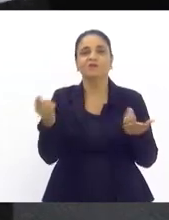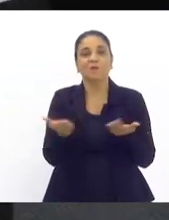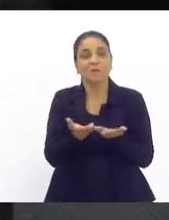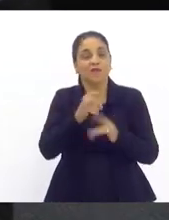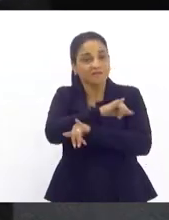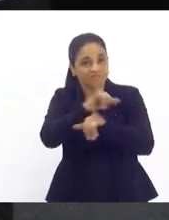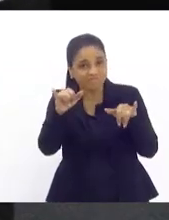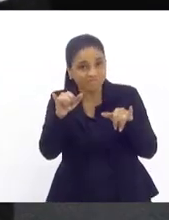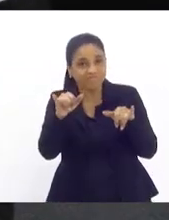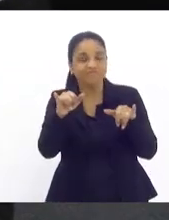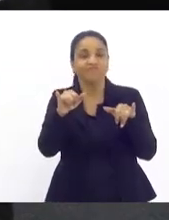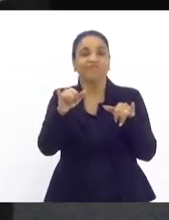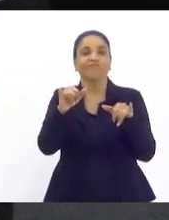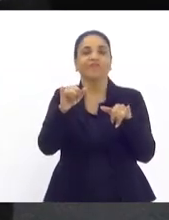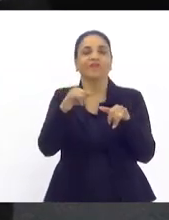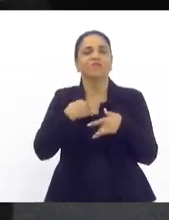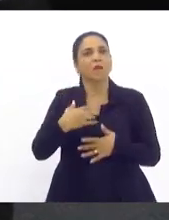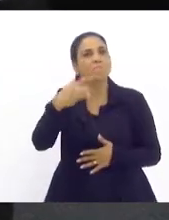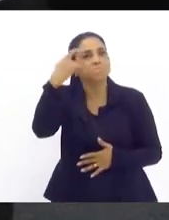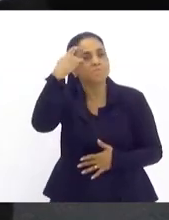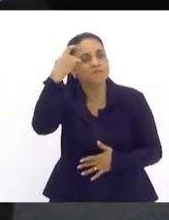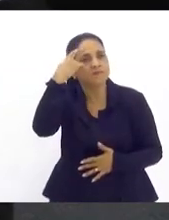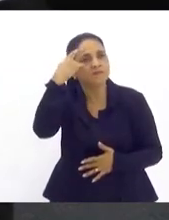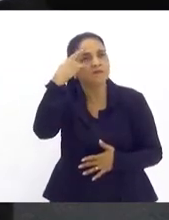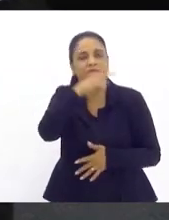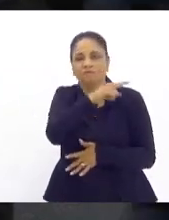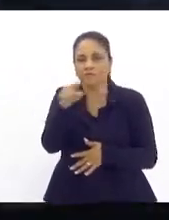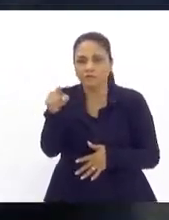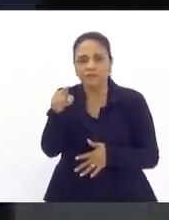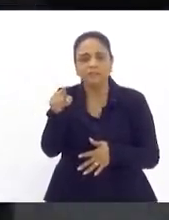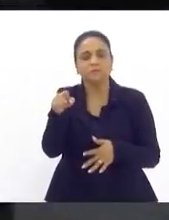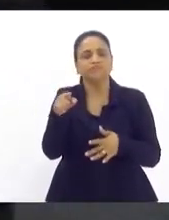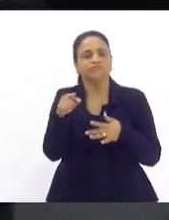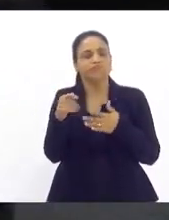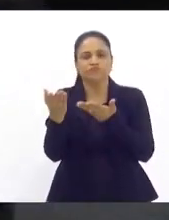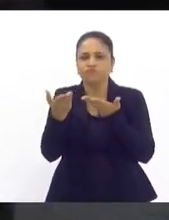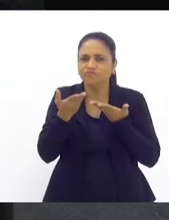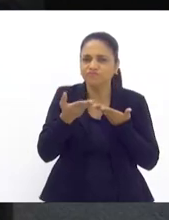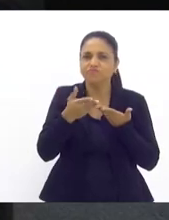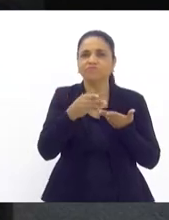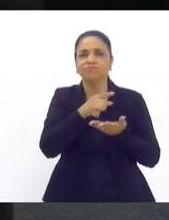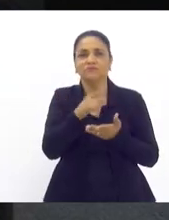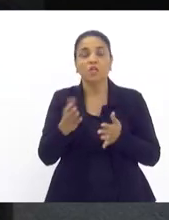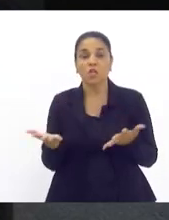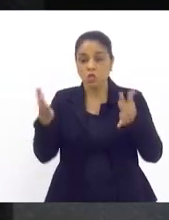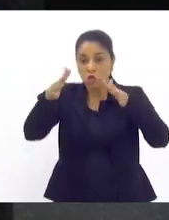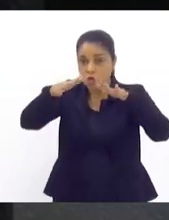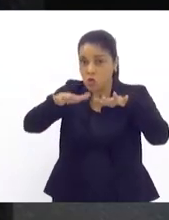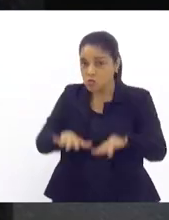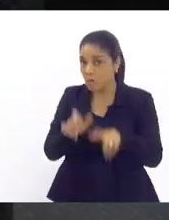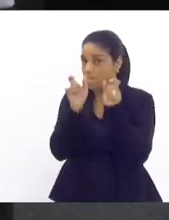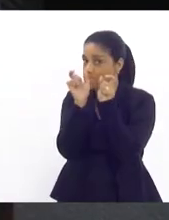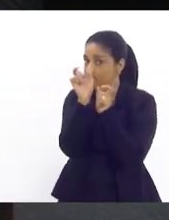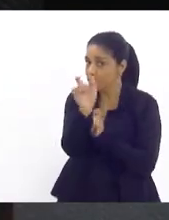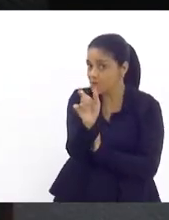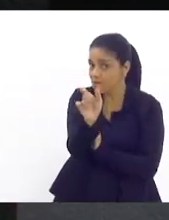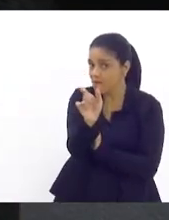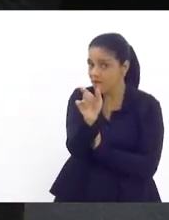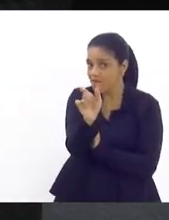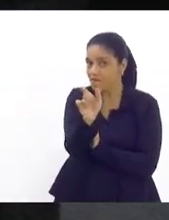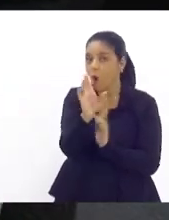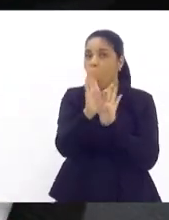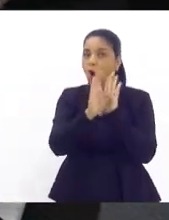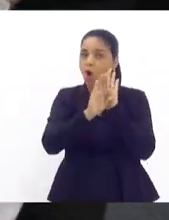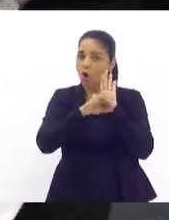voto uma reflexão, convidando a casa rapidamente a uma reflexão, que a palavra inclusão é uma palavra que tem um conceito